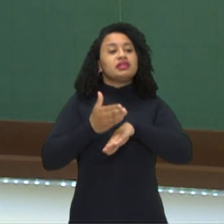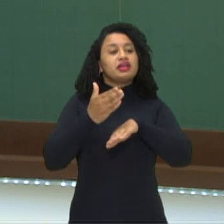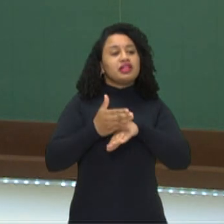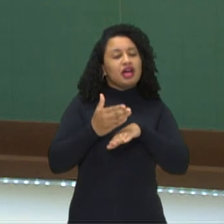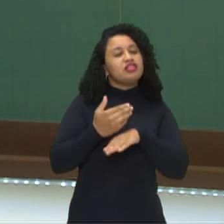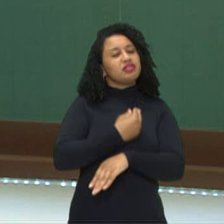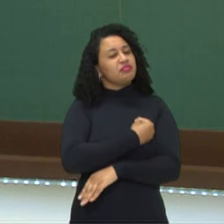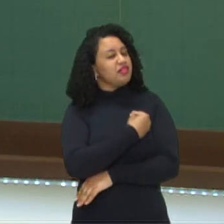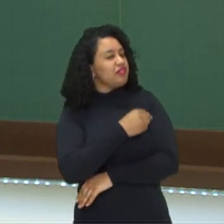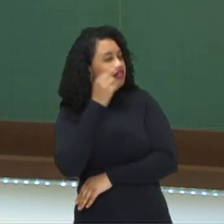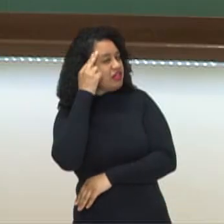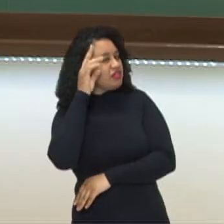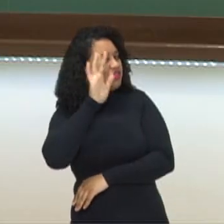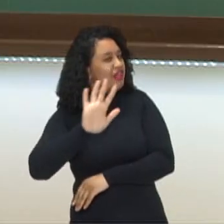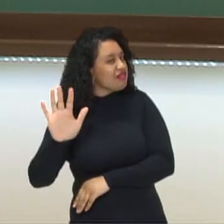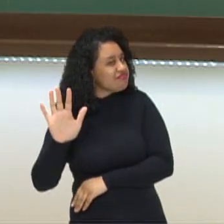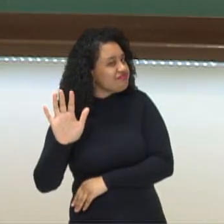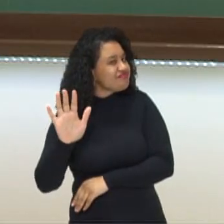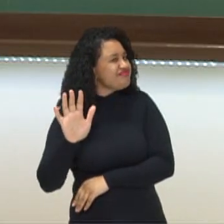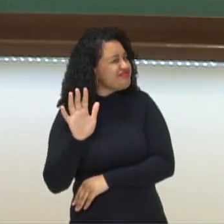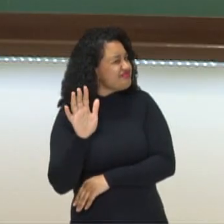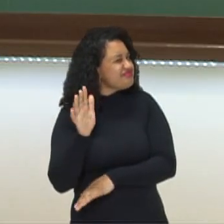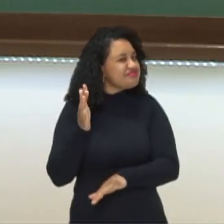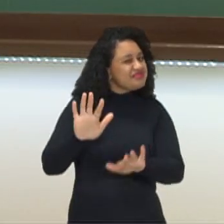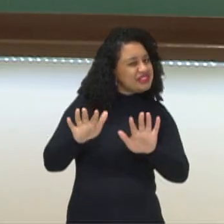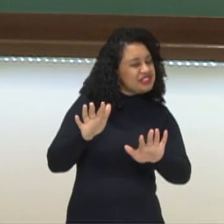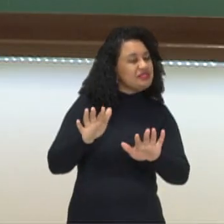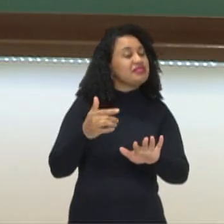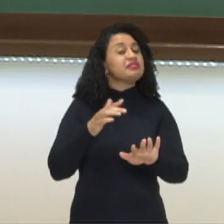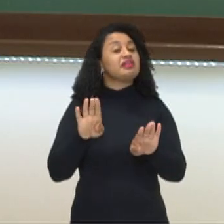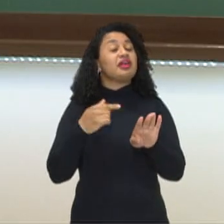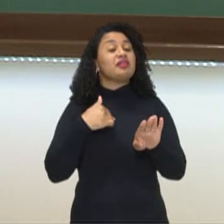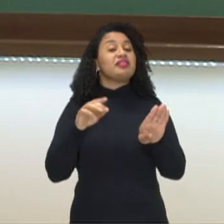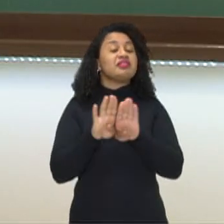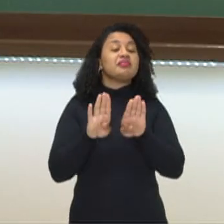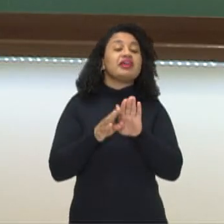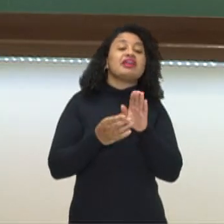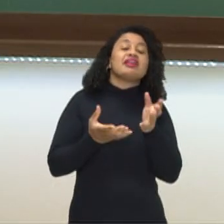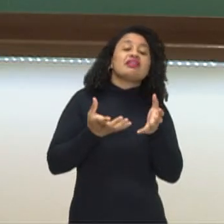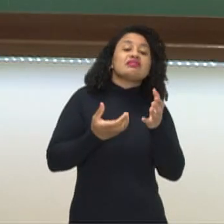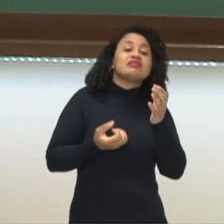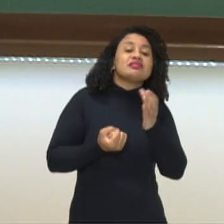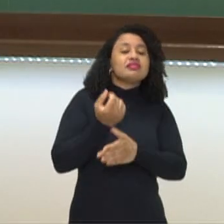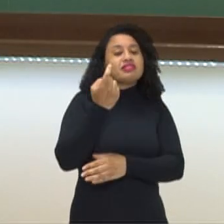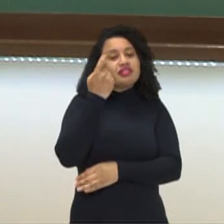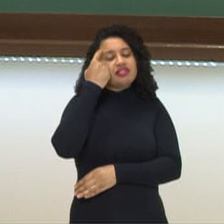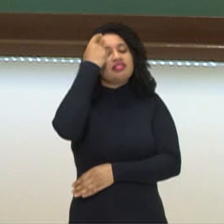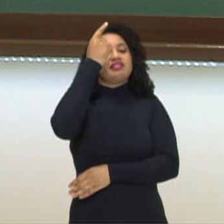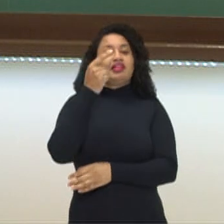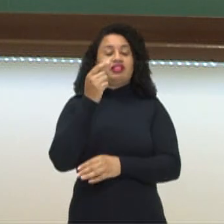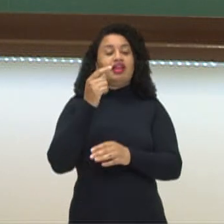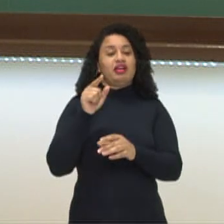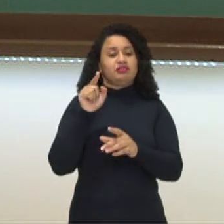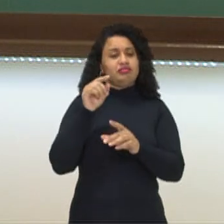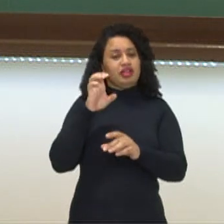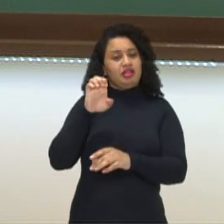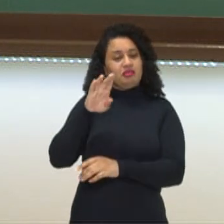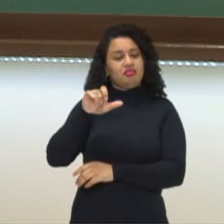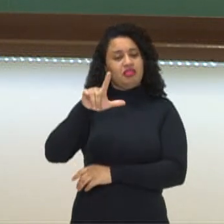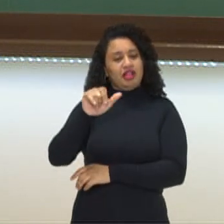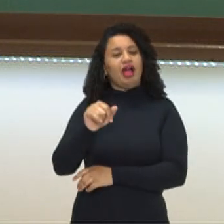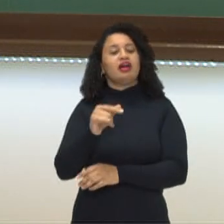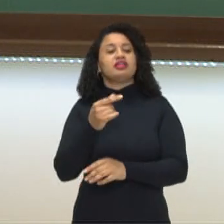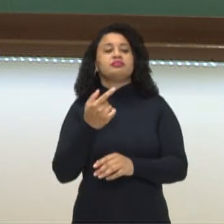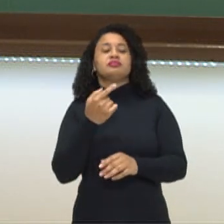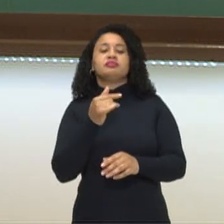Ah, foi mais ou menos, né? A professora também quis criar a embolada, né? De exemplo aí para vocês, tá bom? Então, espero que vocês